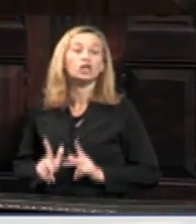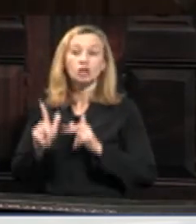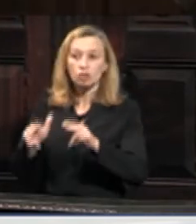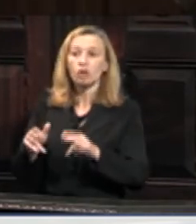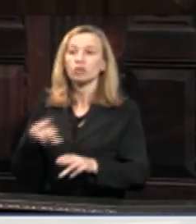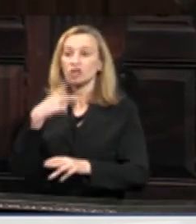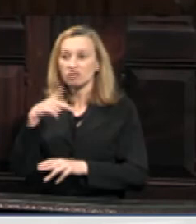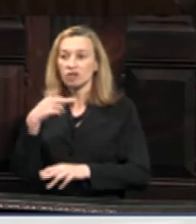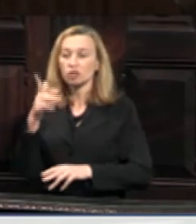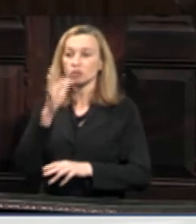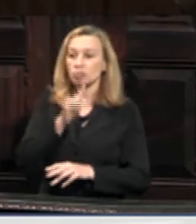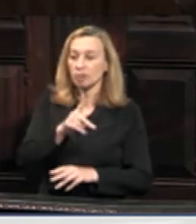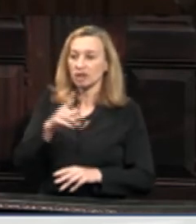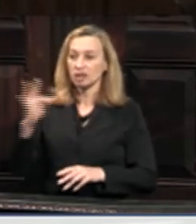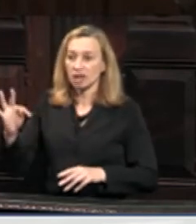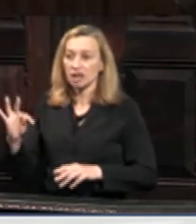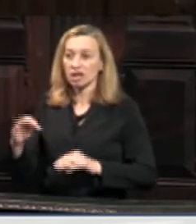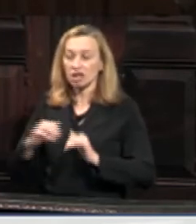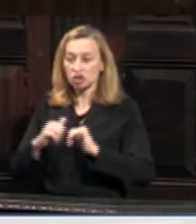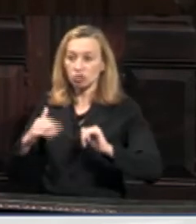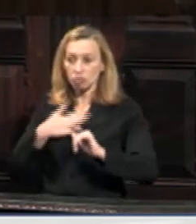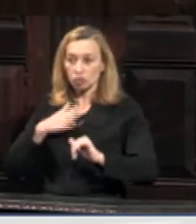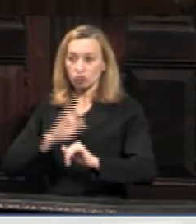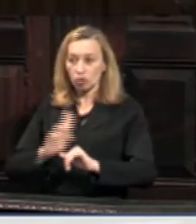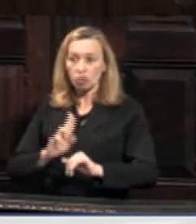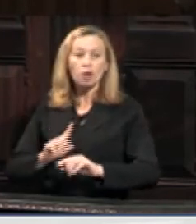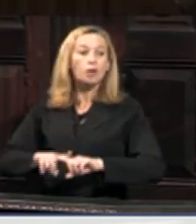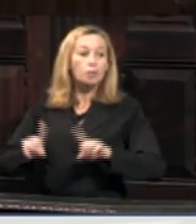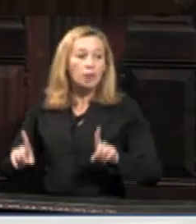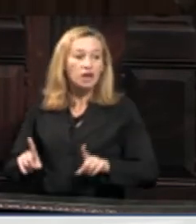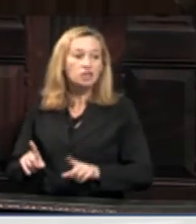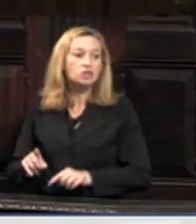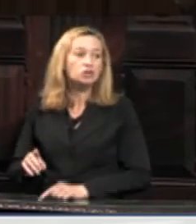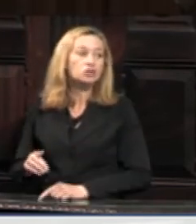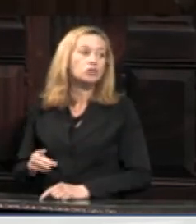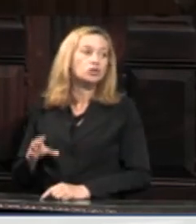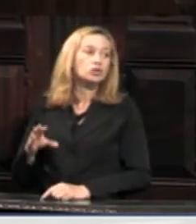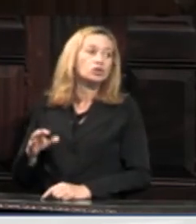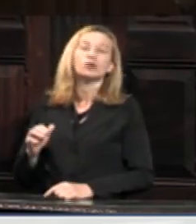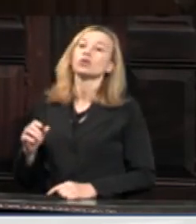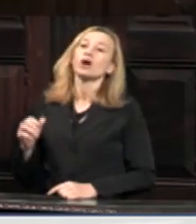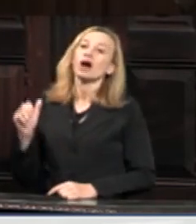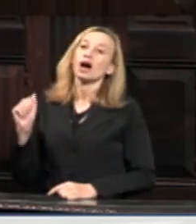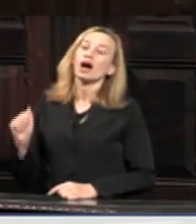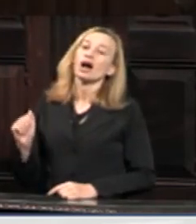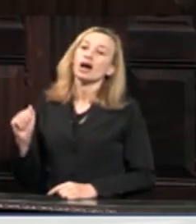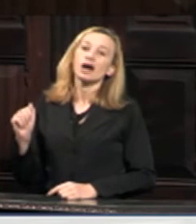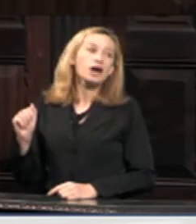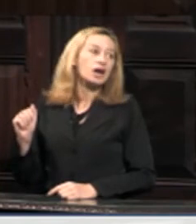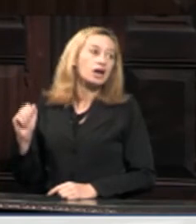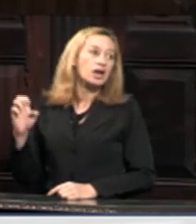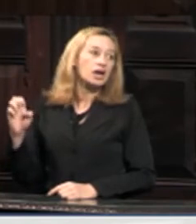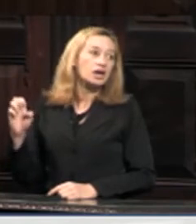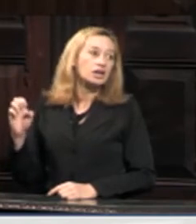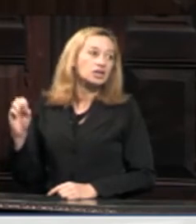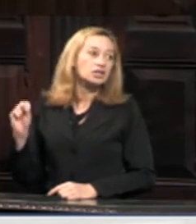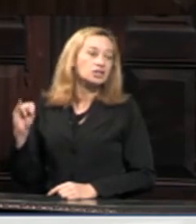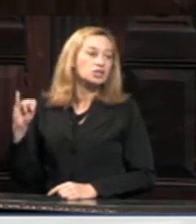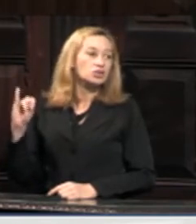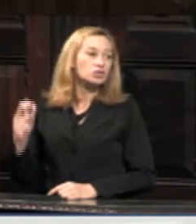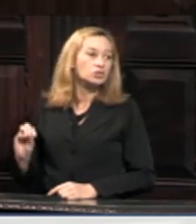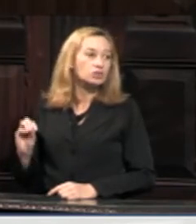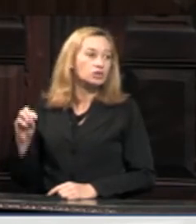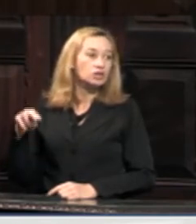dirigente do PT, mas o candidato Aécio Neves, derrotado na eleição presidencial de 2014, jamais reconheceu o